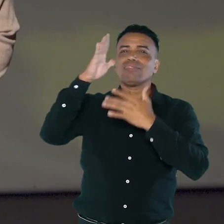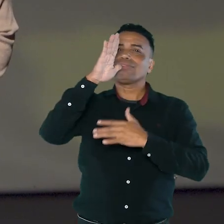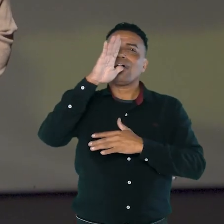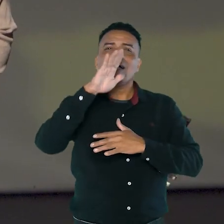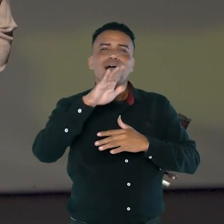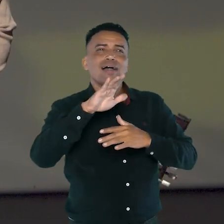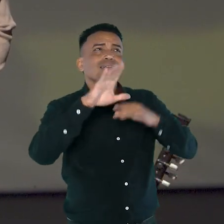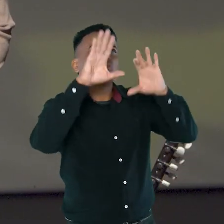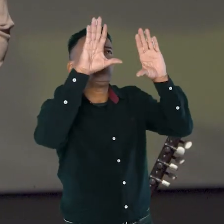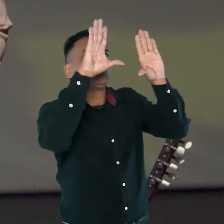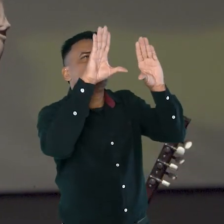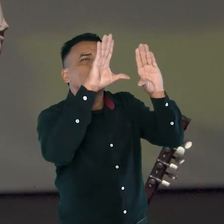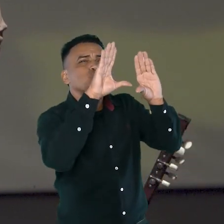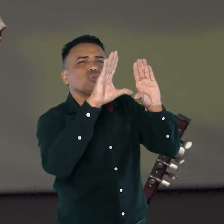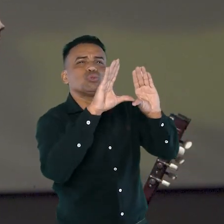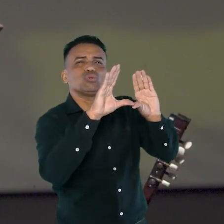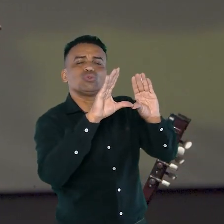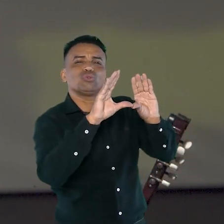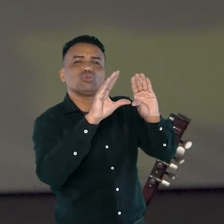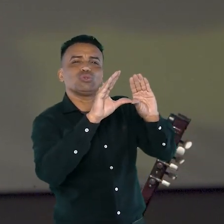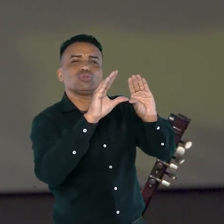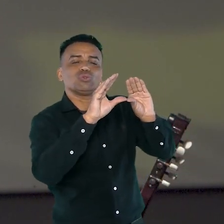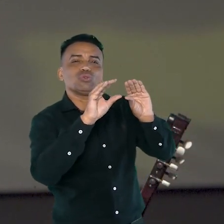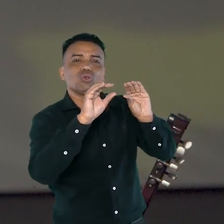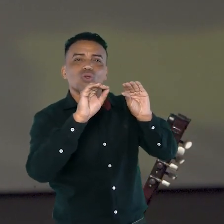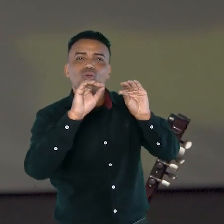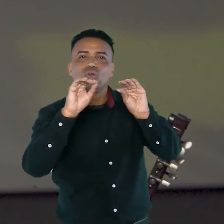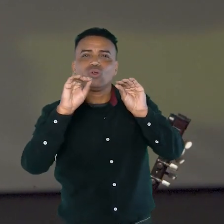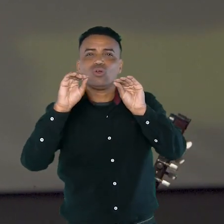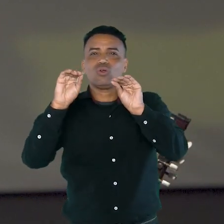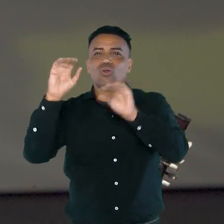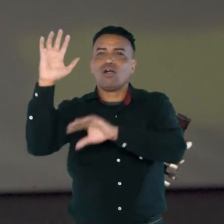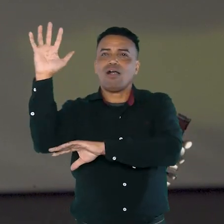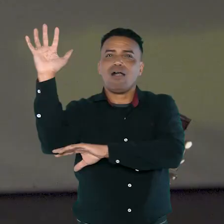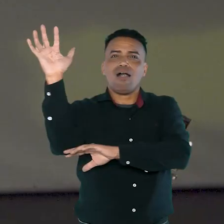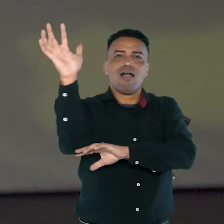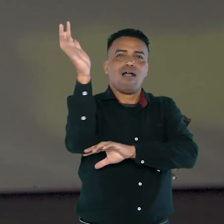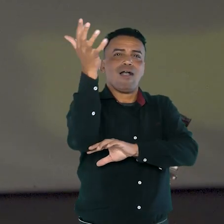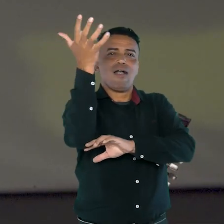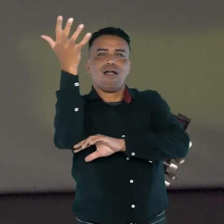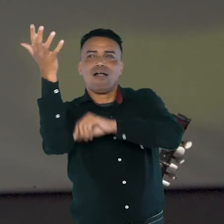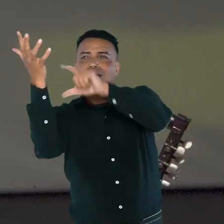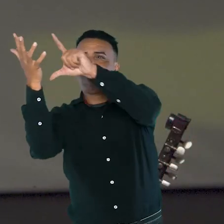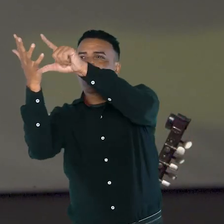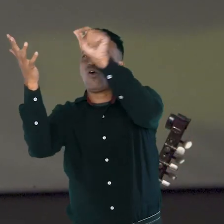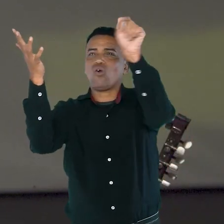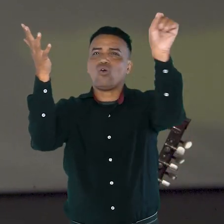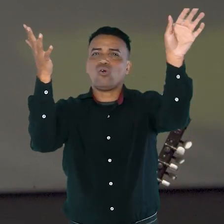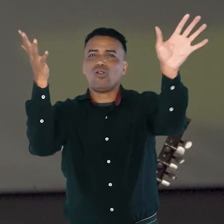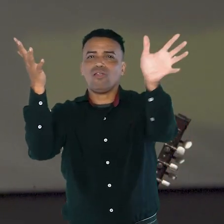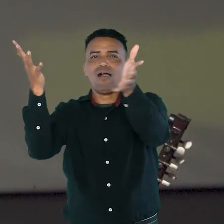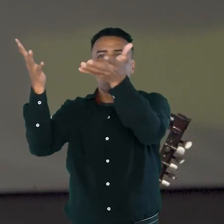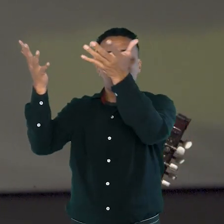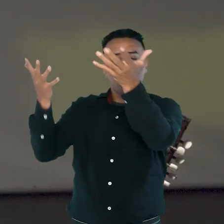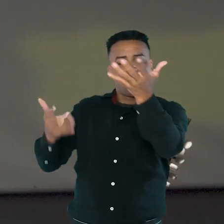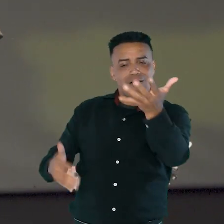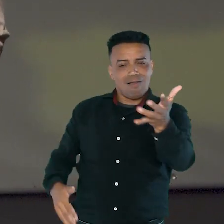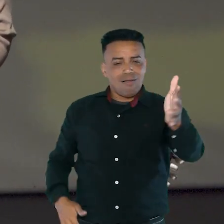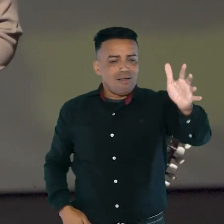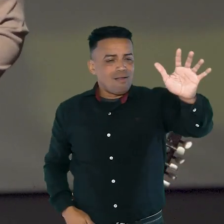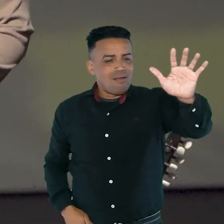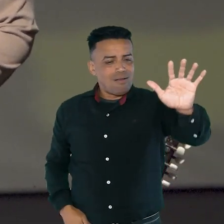cinzenta e algumas folhas deitam pela